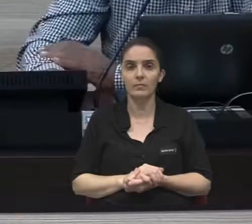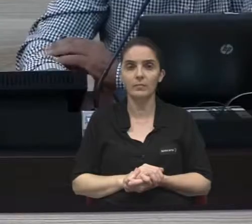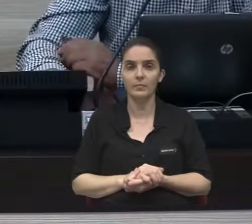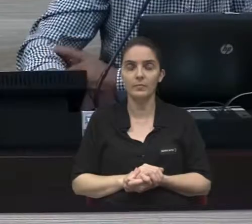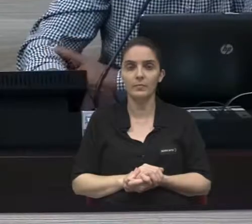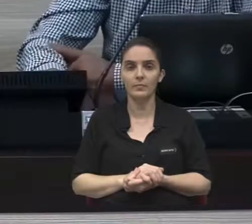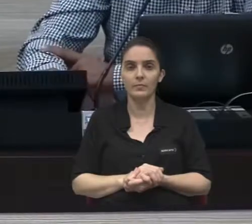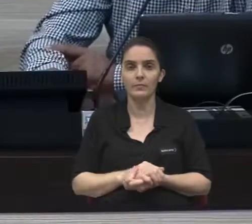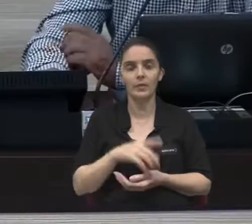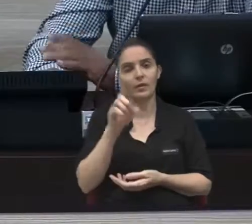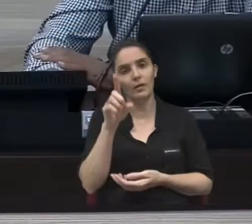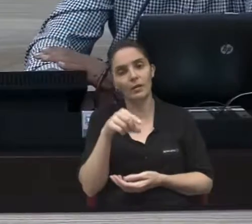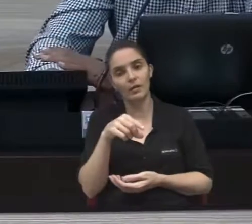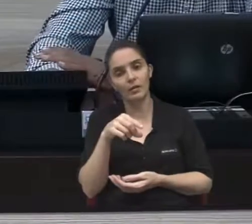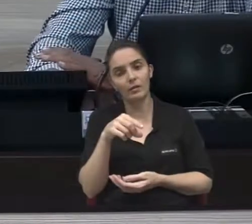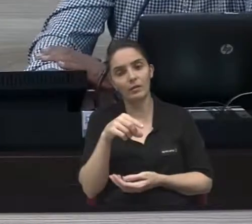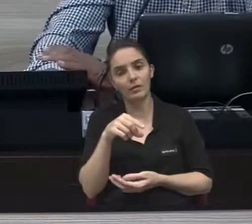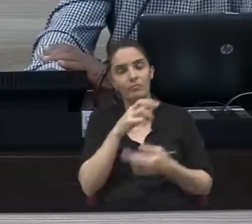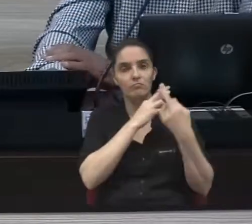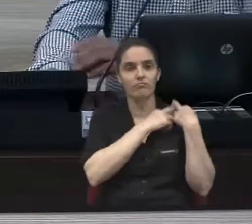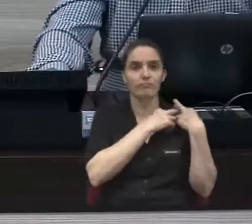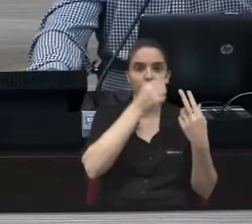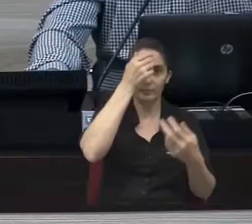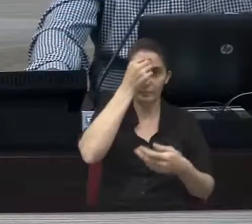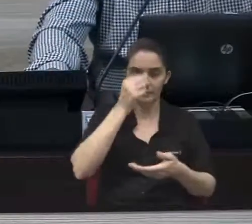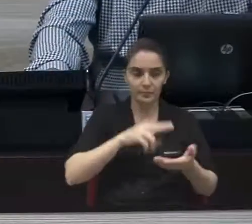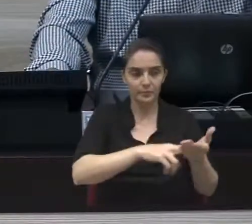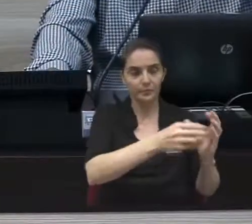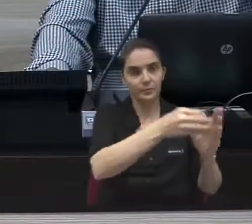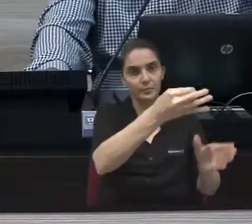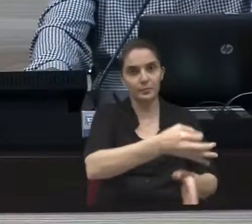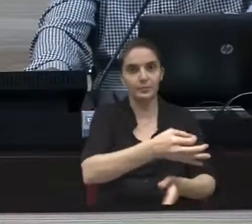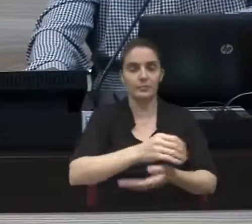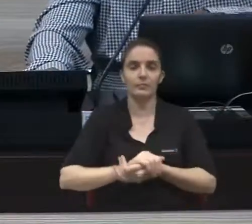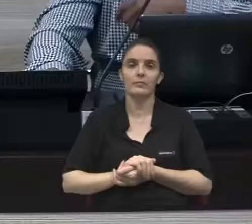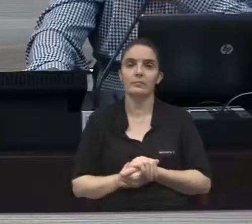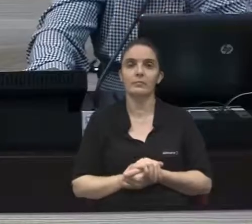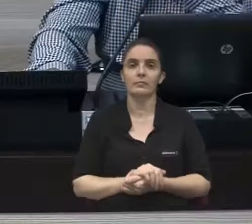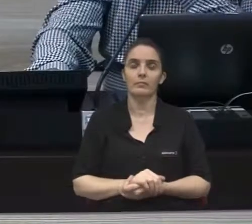Dr. Rafael Camargo, vereador. Às comissões.